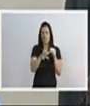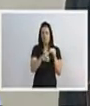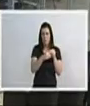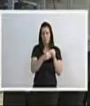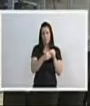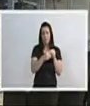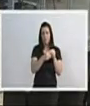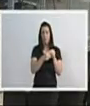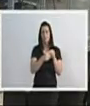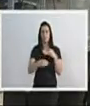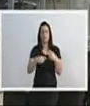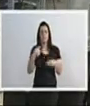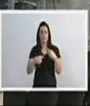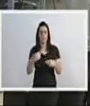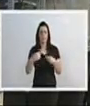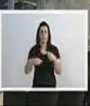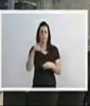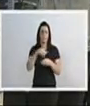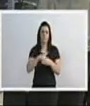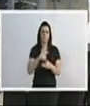discussão? Em votação.